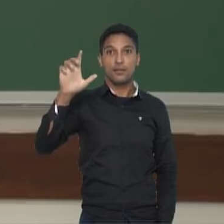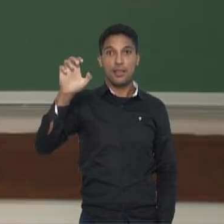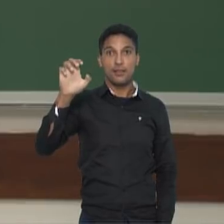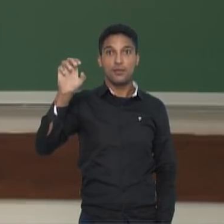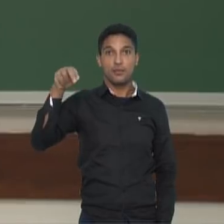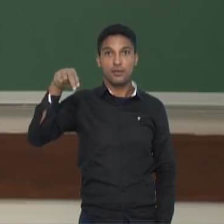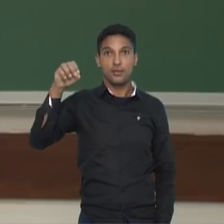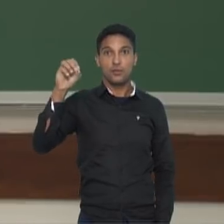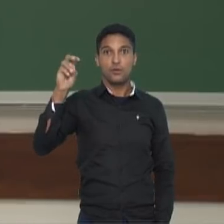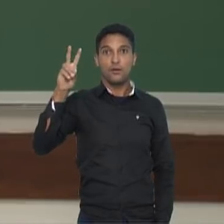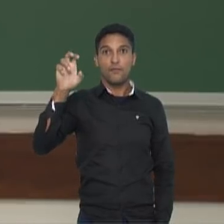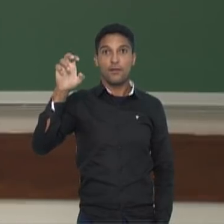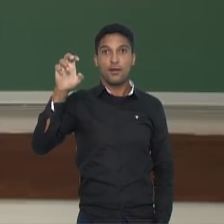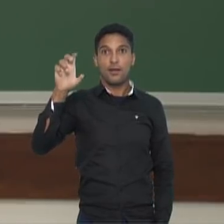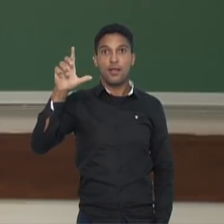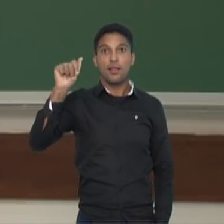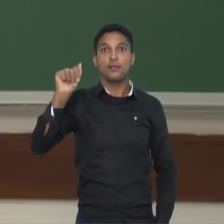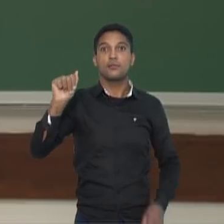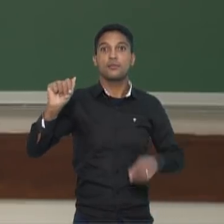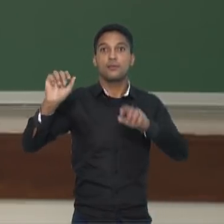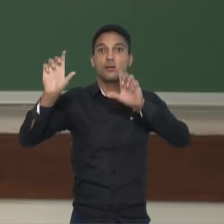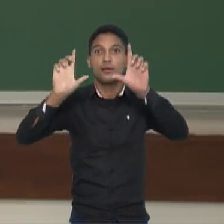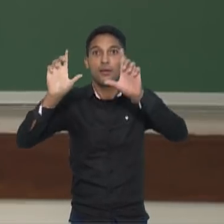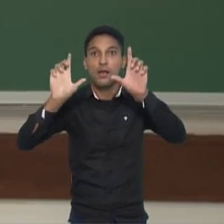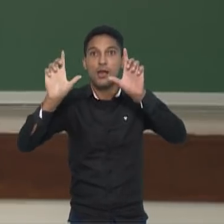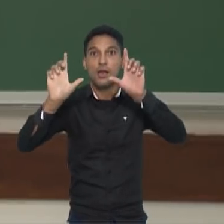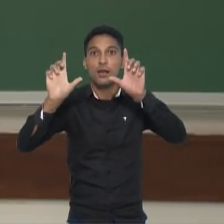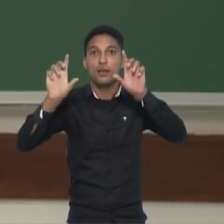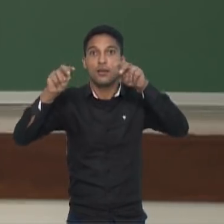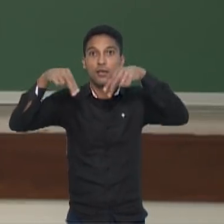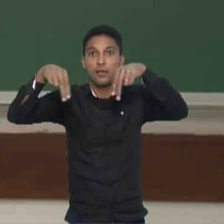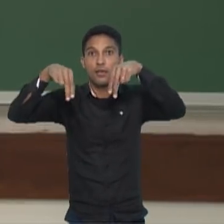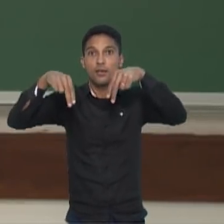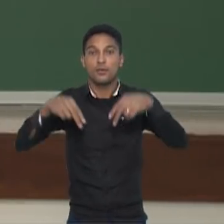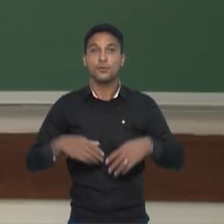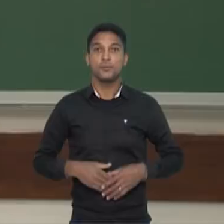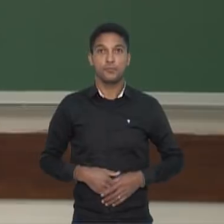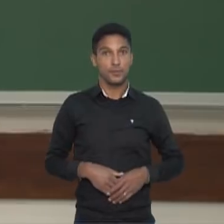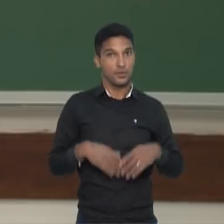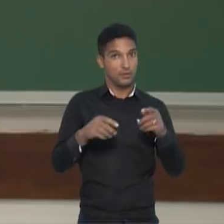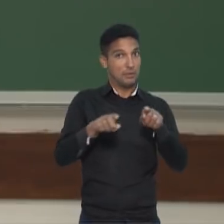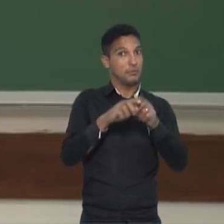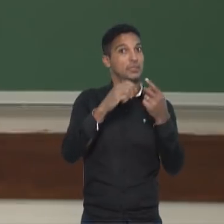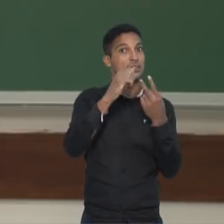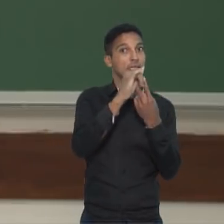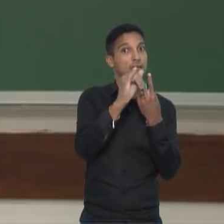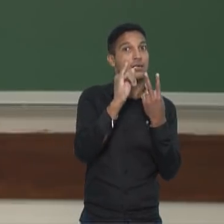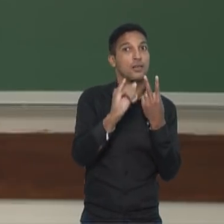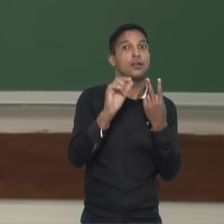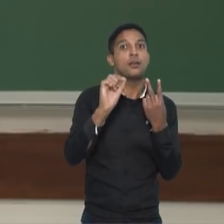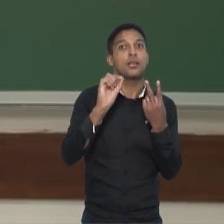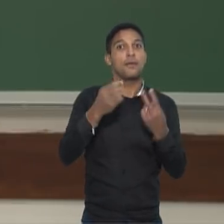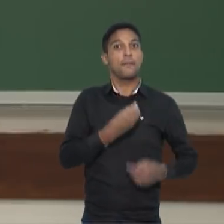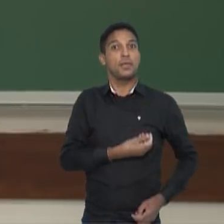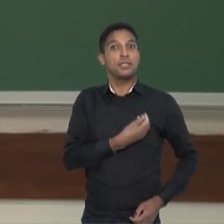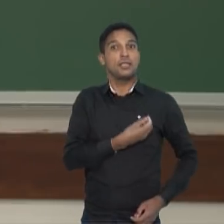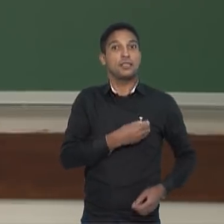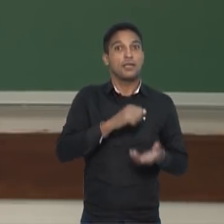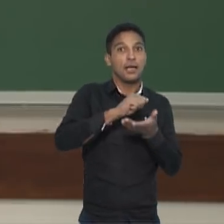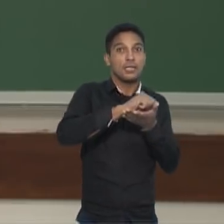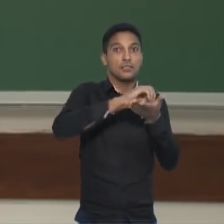as perguntas, resolver as questões, mesmo estando certo ou errado, vai contar como presença de vocês. Então,